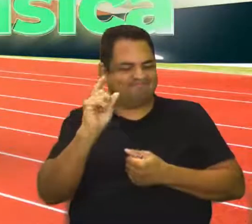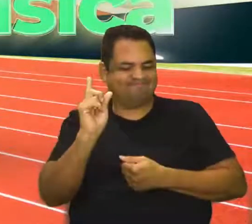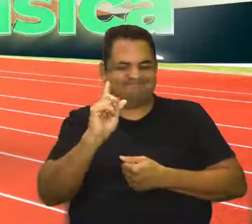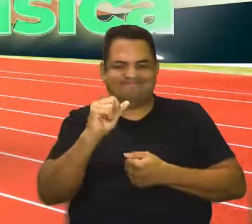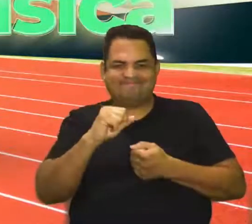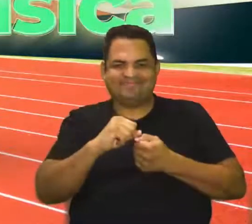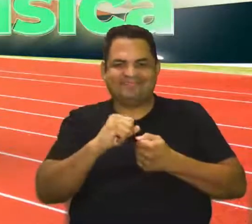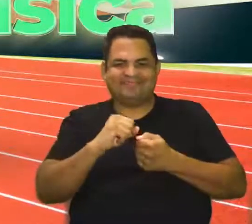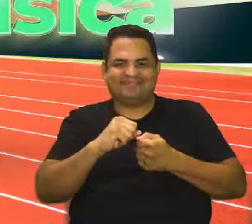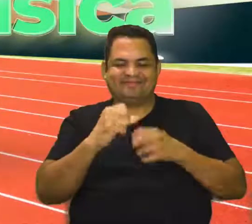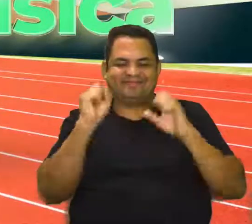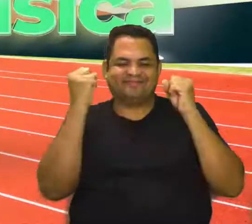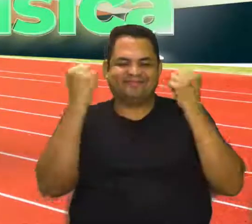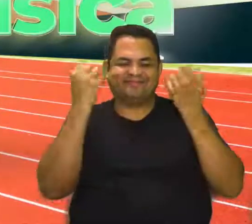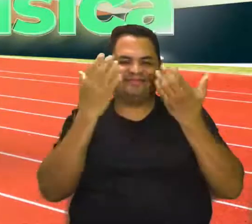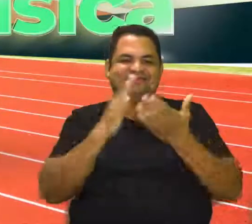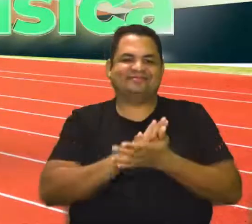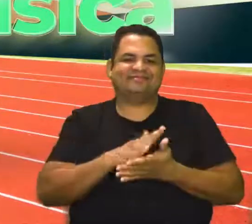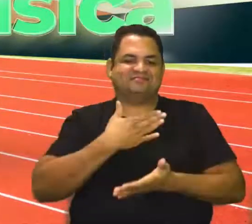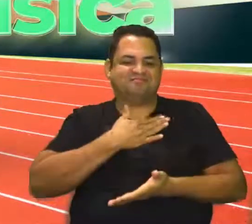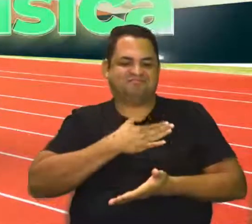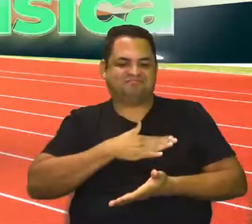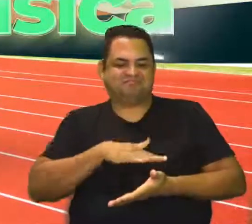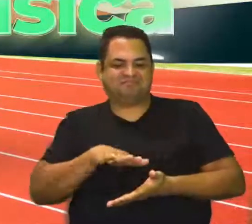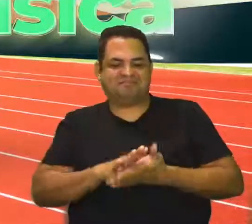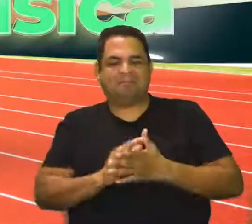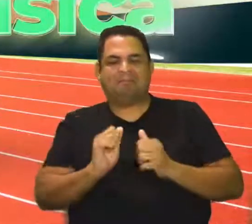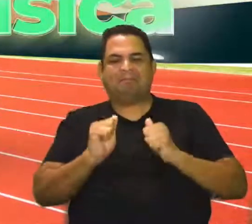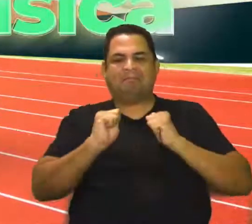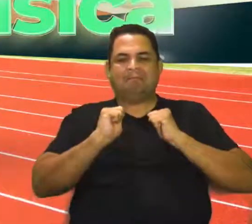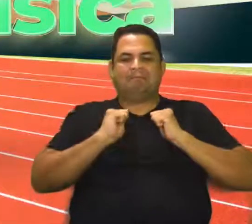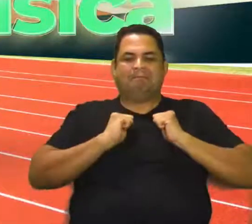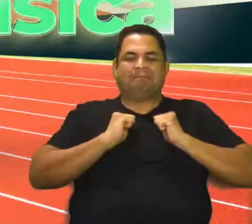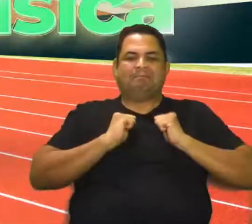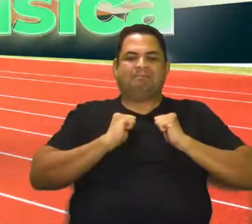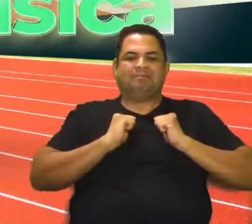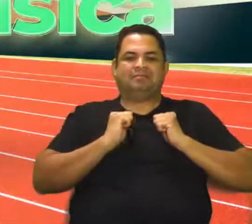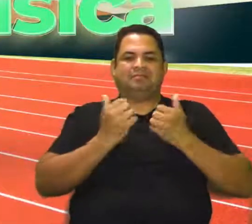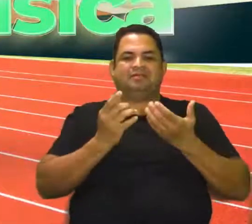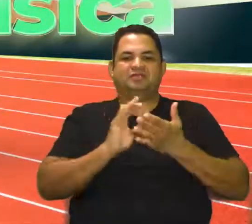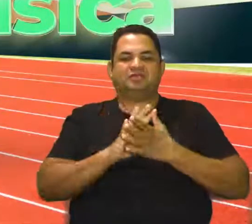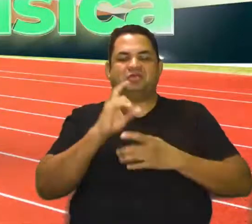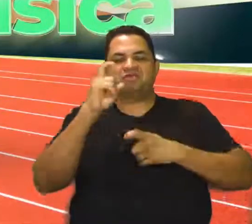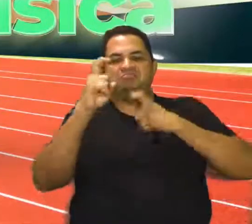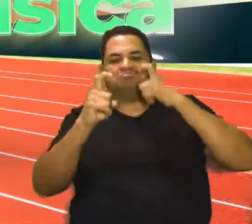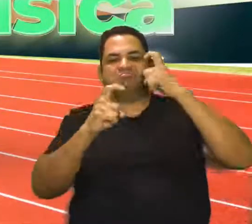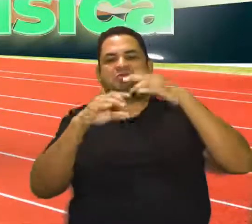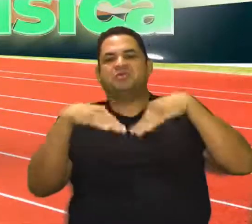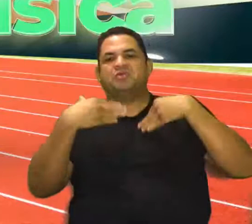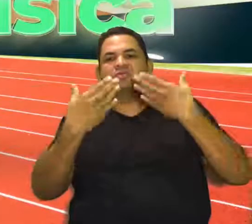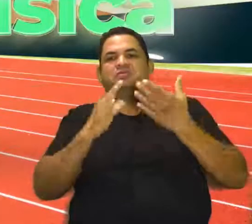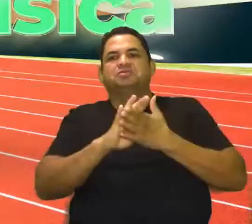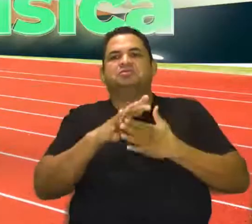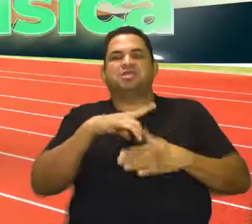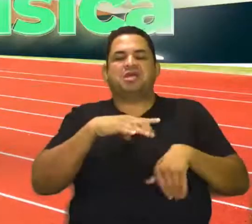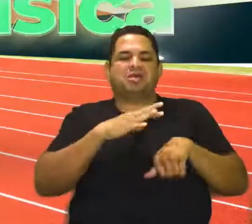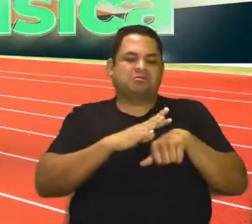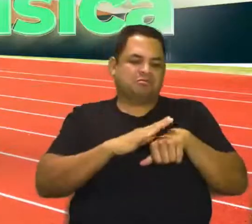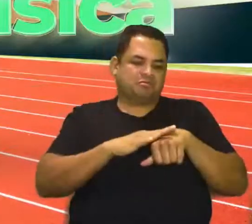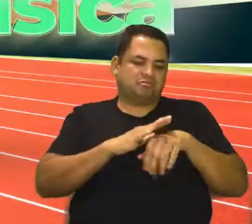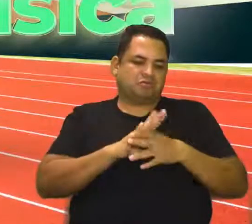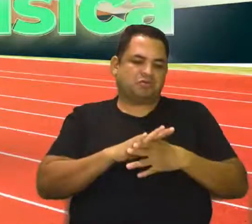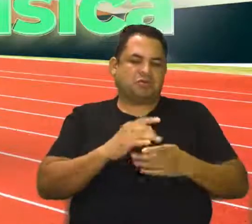A gente tem gente que não gosta, que é sedentário e que só passa a se preocupar quando está doente ou quando